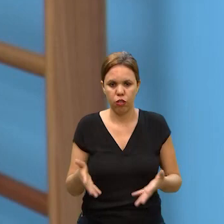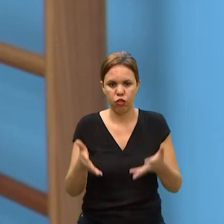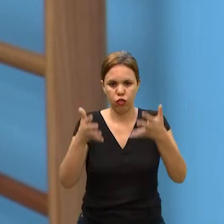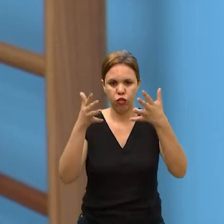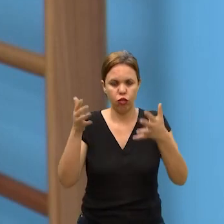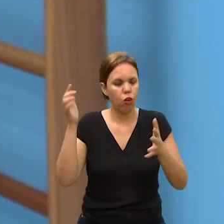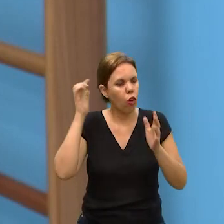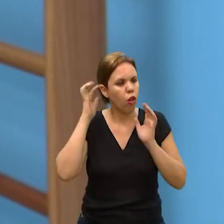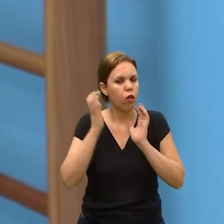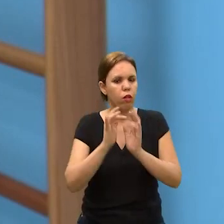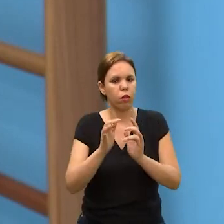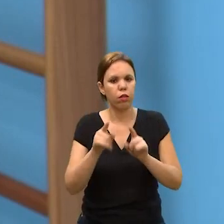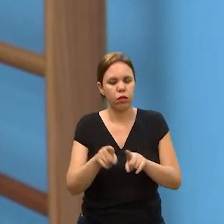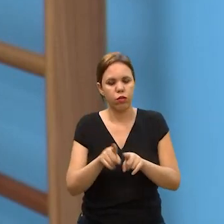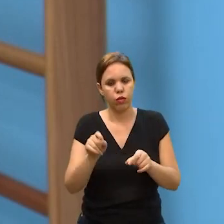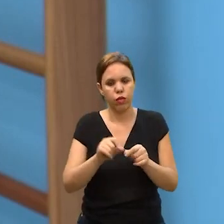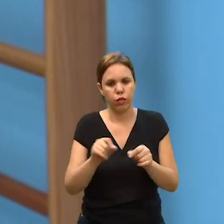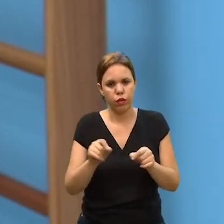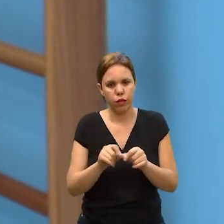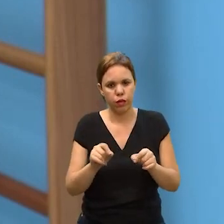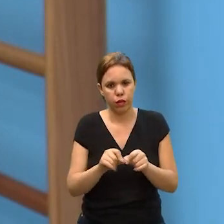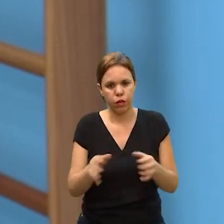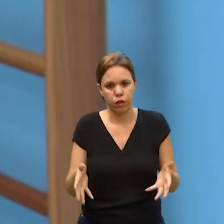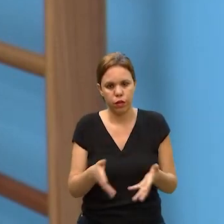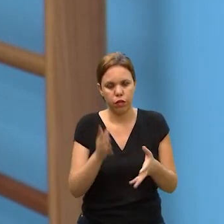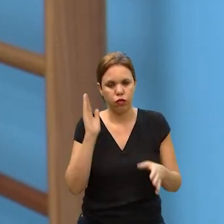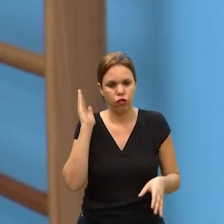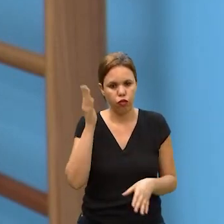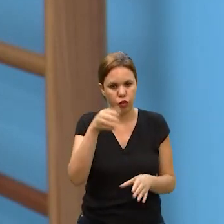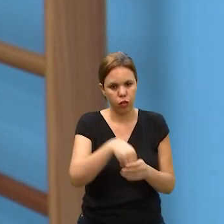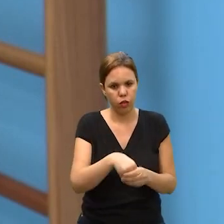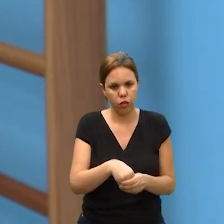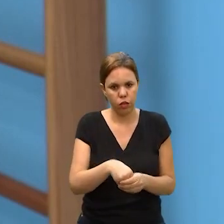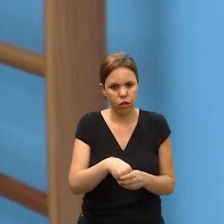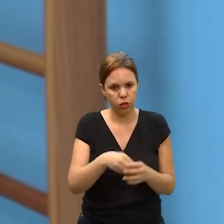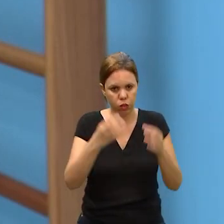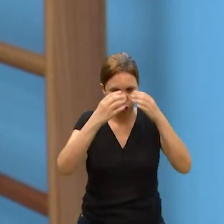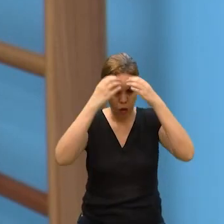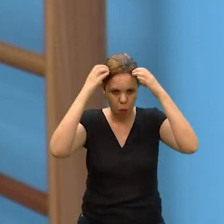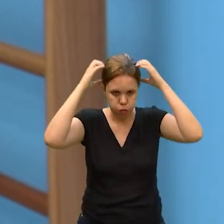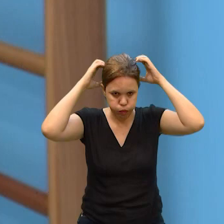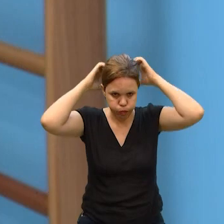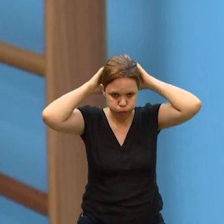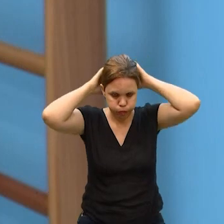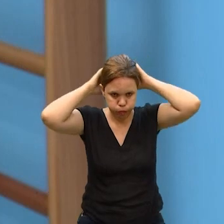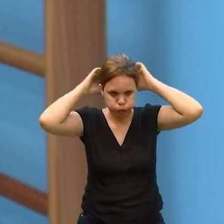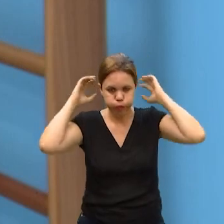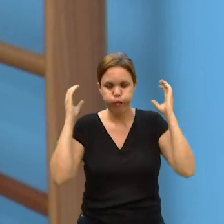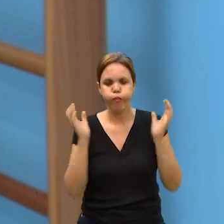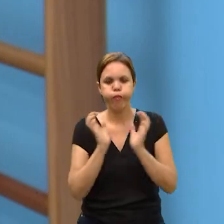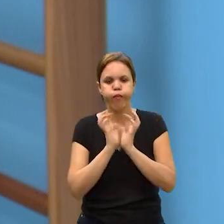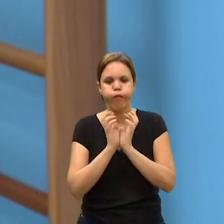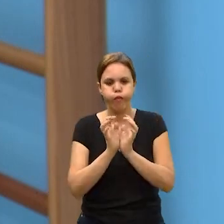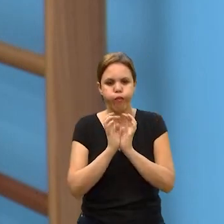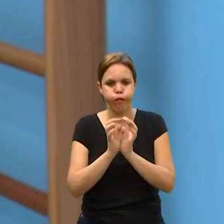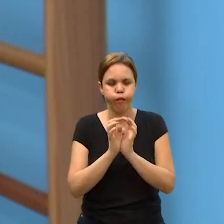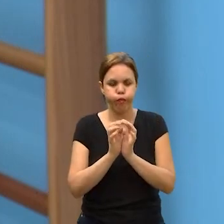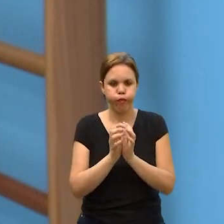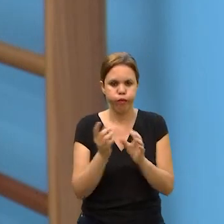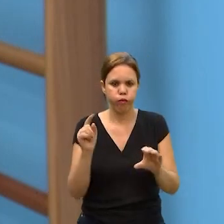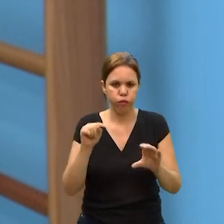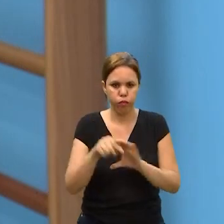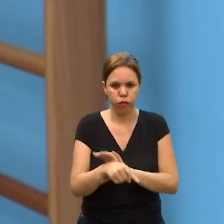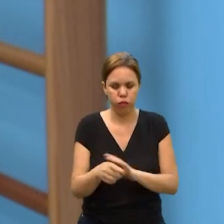saiu que chama eletroestimulação transcraniana, que você faz a eletroestimulação direto na região